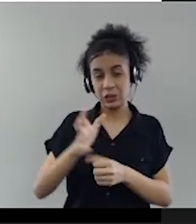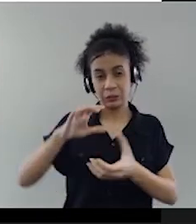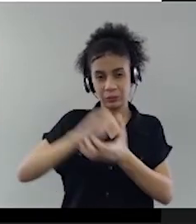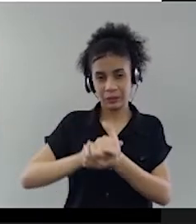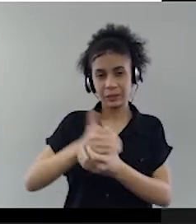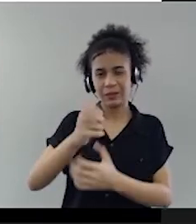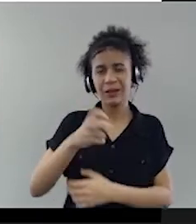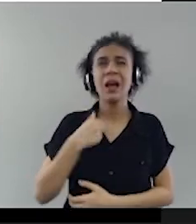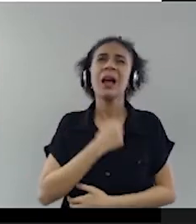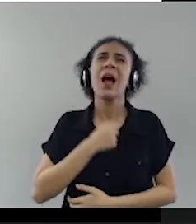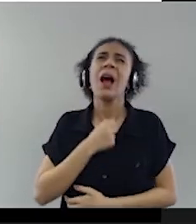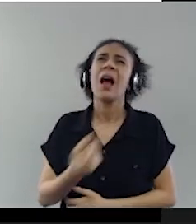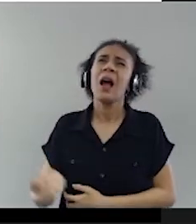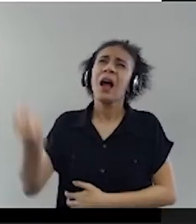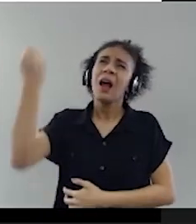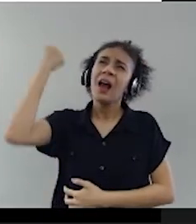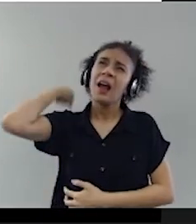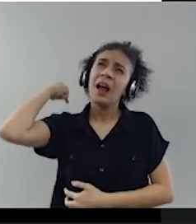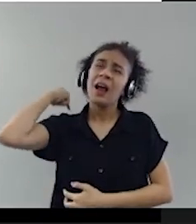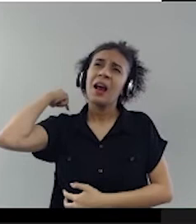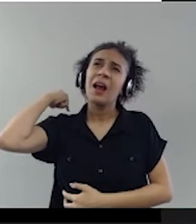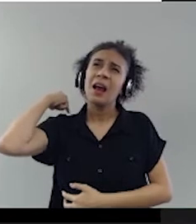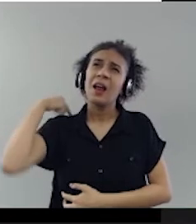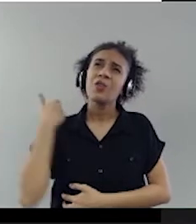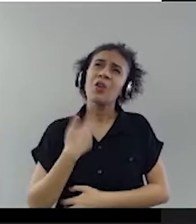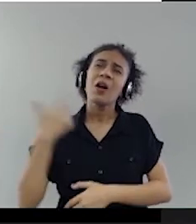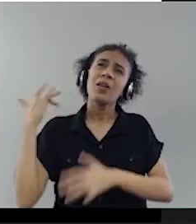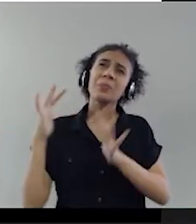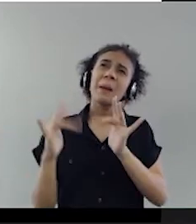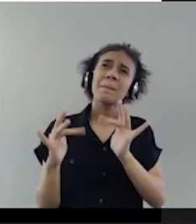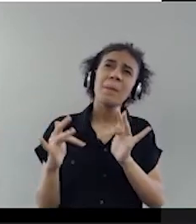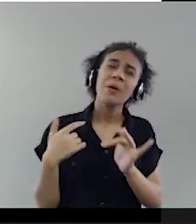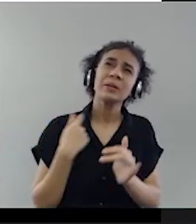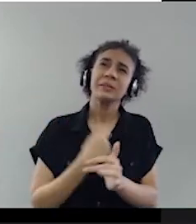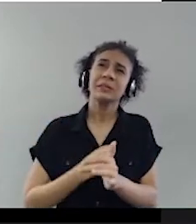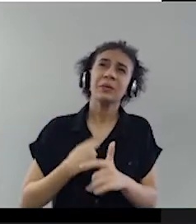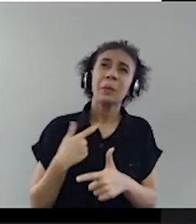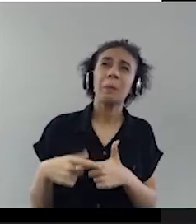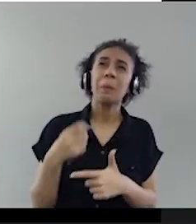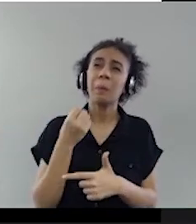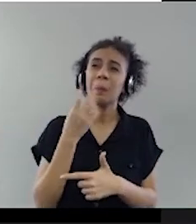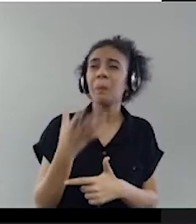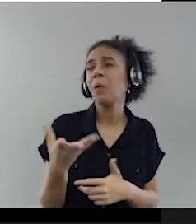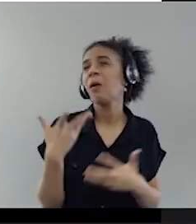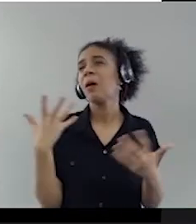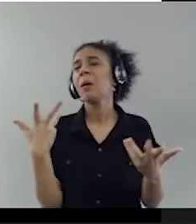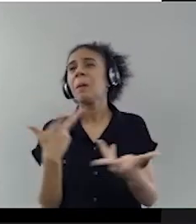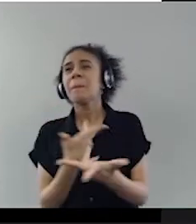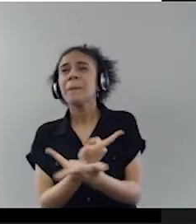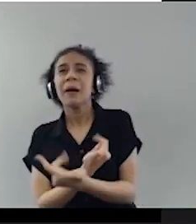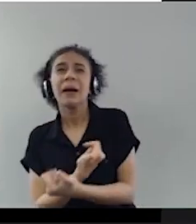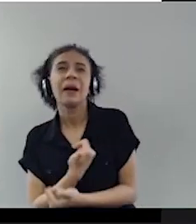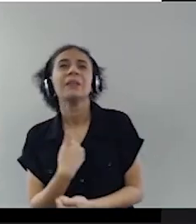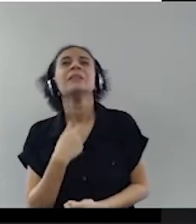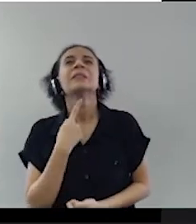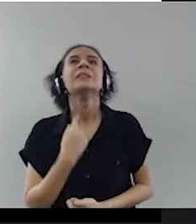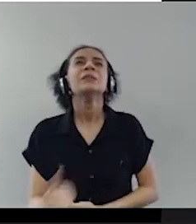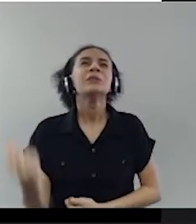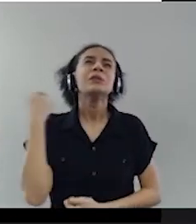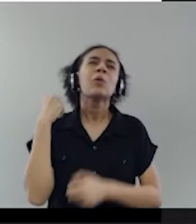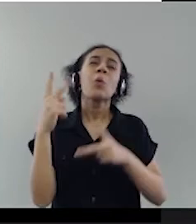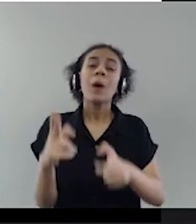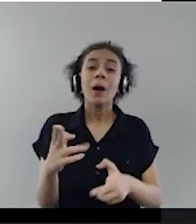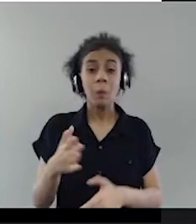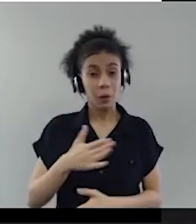tenho saudade do tempo que a gente namorava, porque era muito bom, muito romantismo, e eu queria que voltasse. Eu